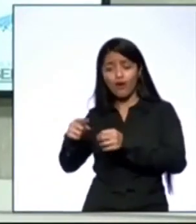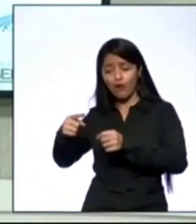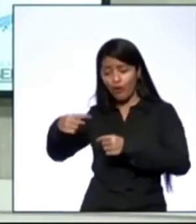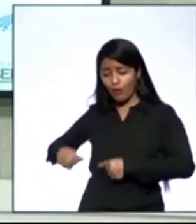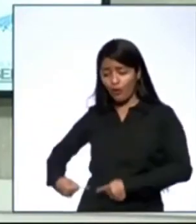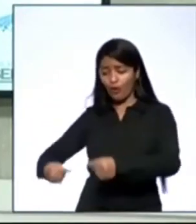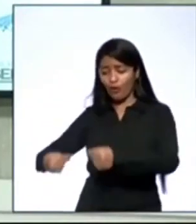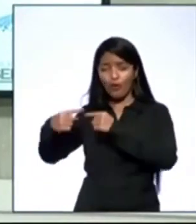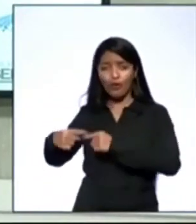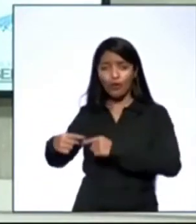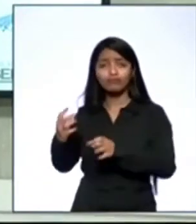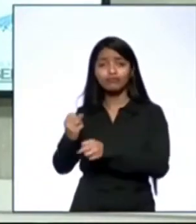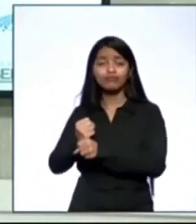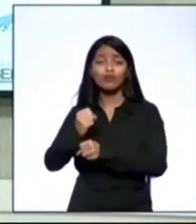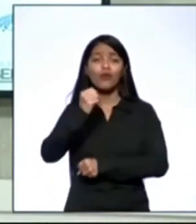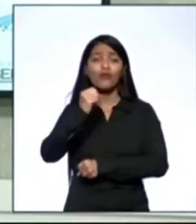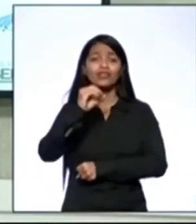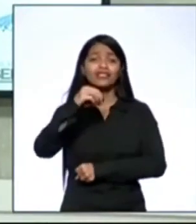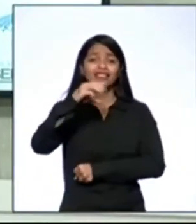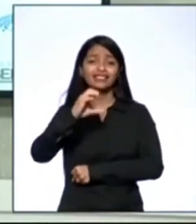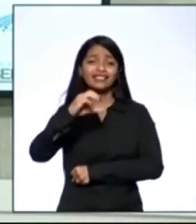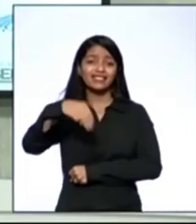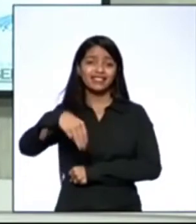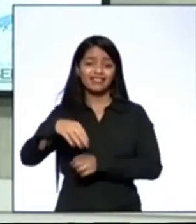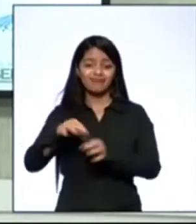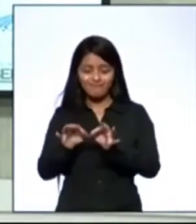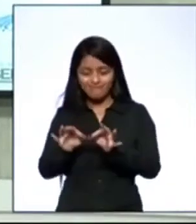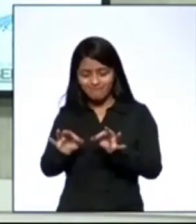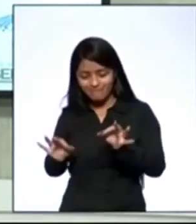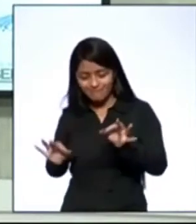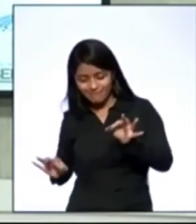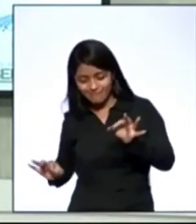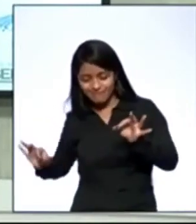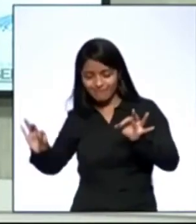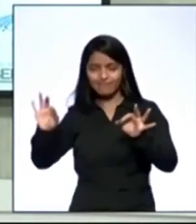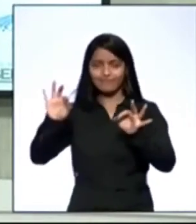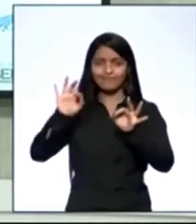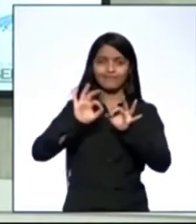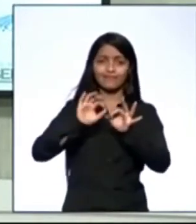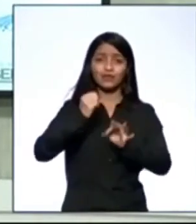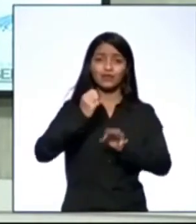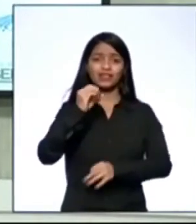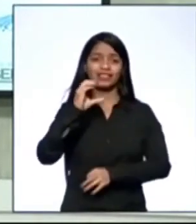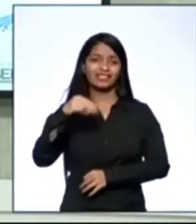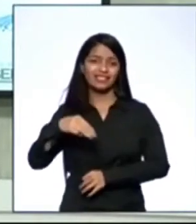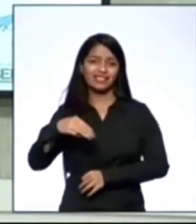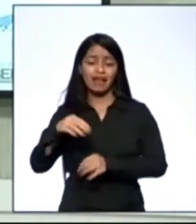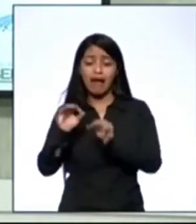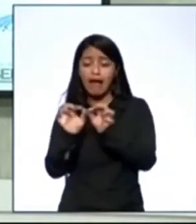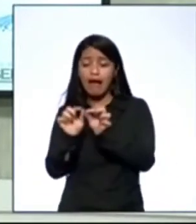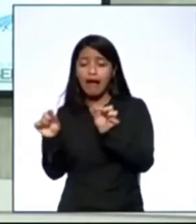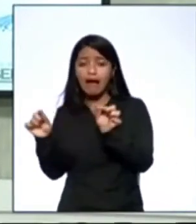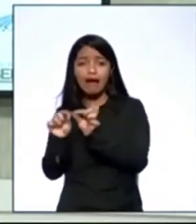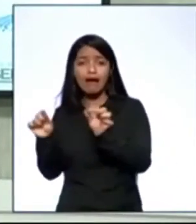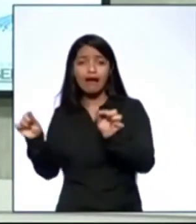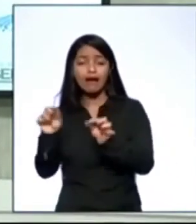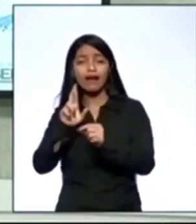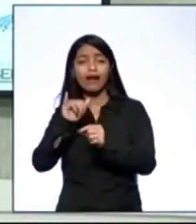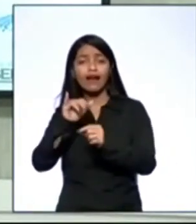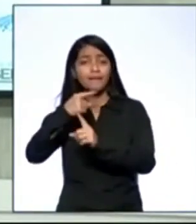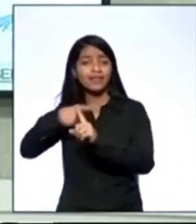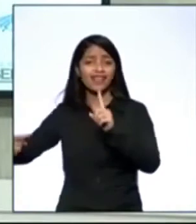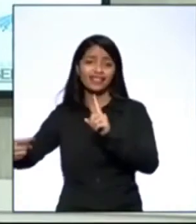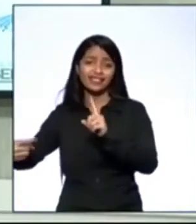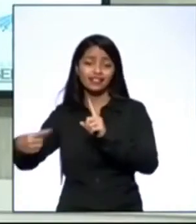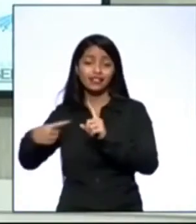centímetros. 80 centímetros é 0,8 metros. O raio é metade, 0,4. Fazendo continha, 3 vezes